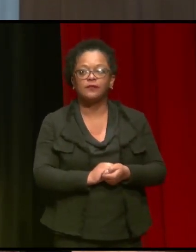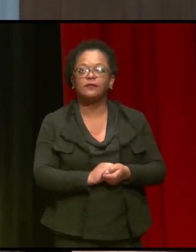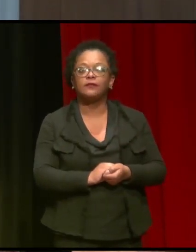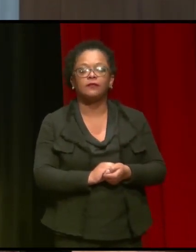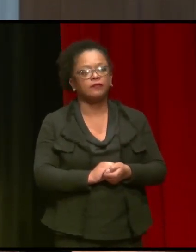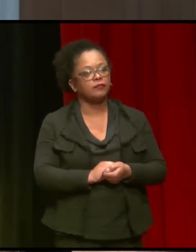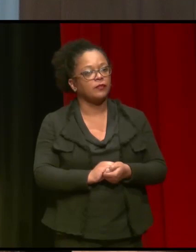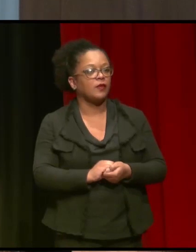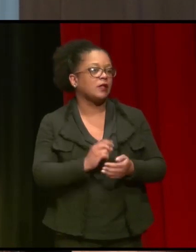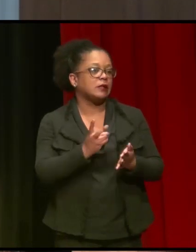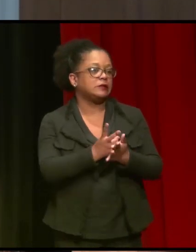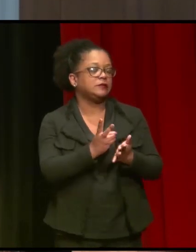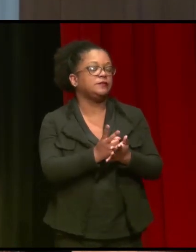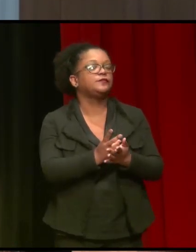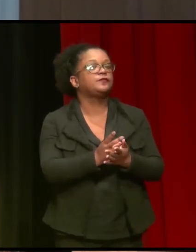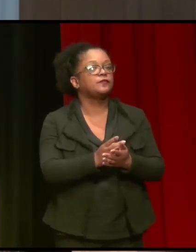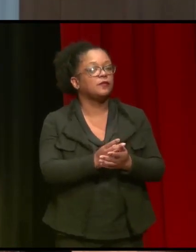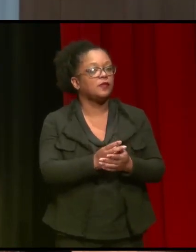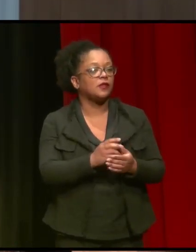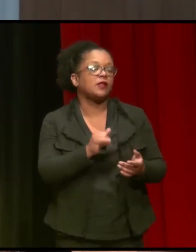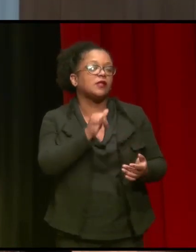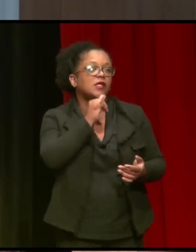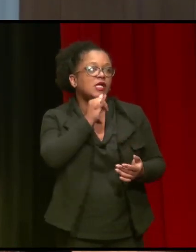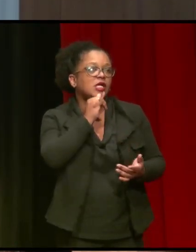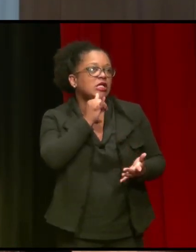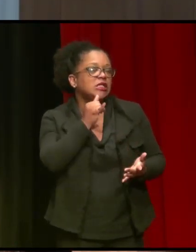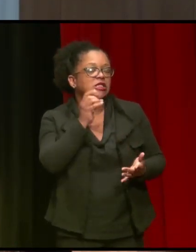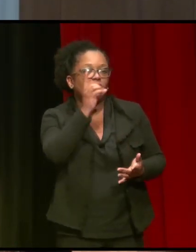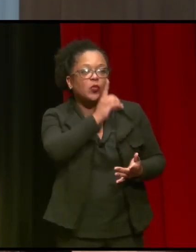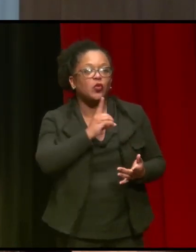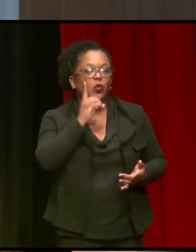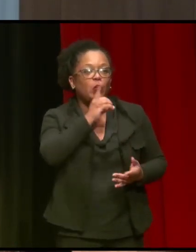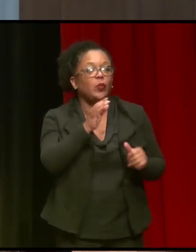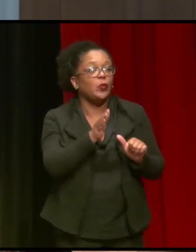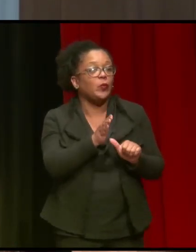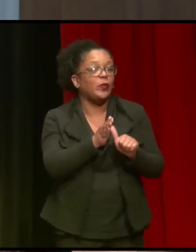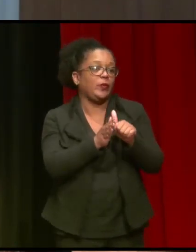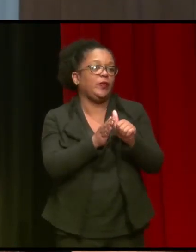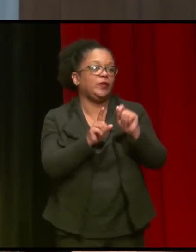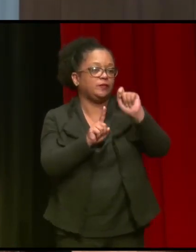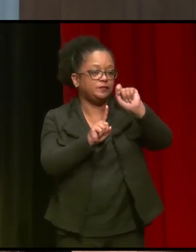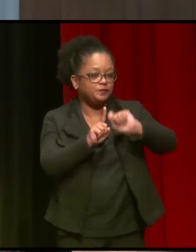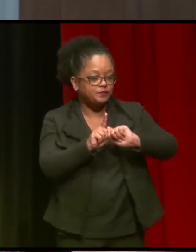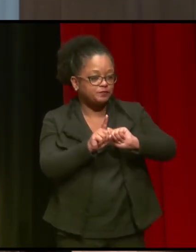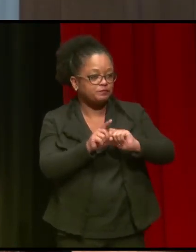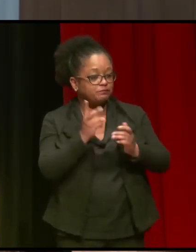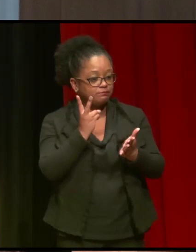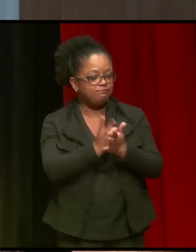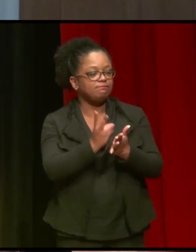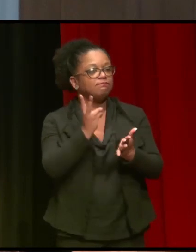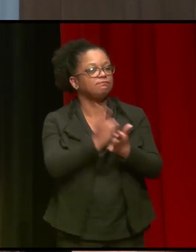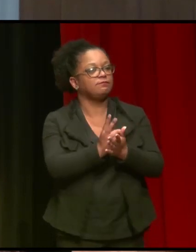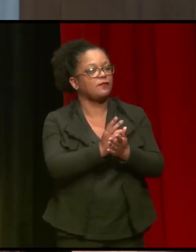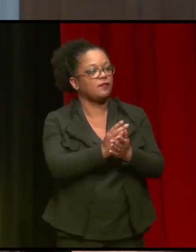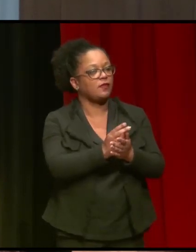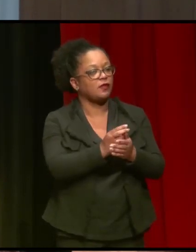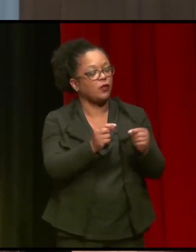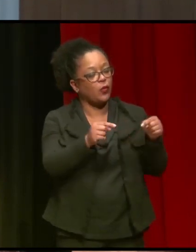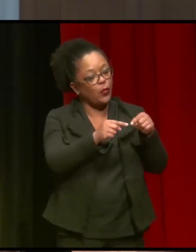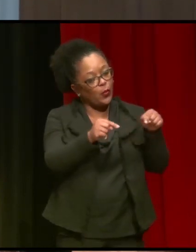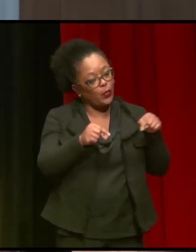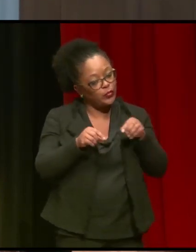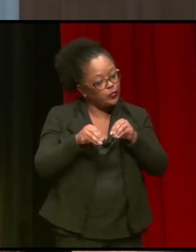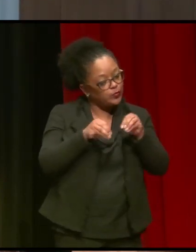mês, eles sabem que vai ter. Primeiro domingo do mês é sempre o culto deles. Você está entendendo o que eu quero dizer? Você começa a dar